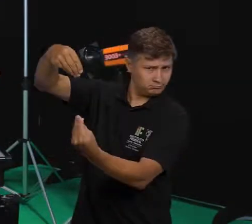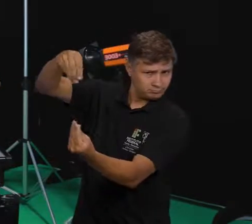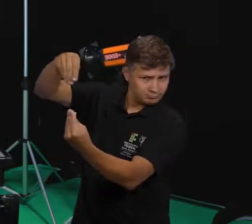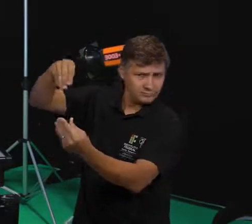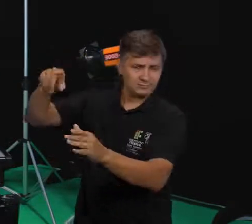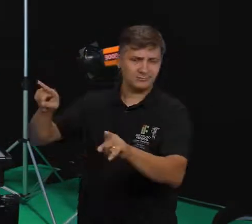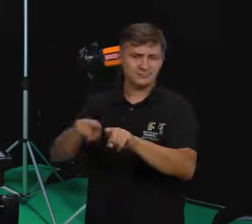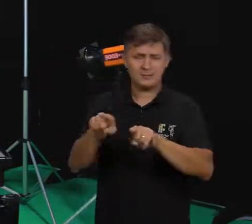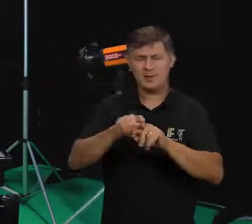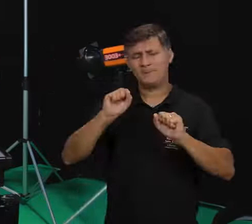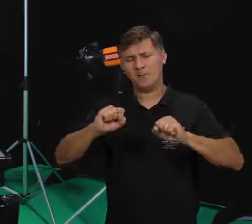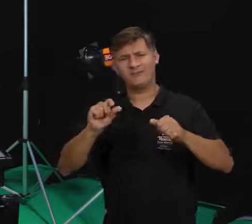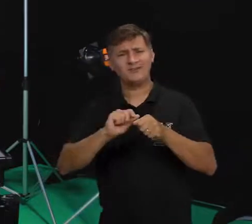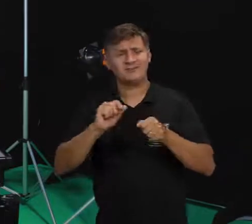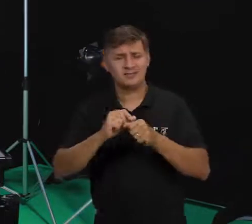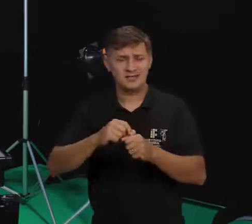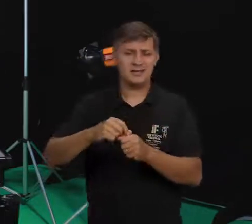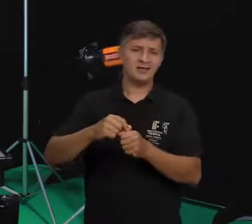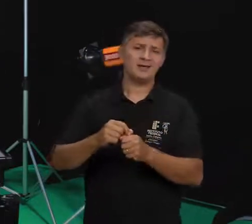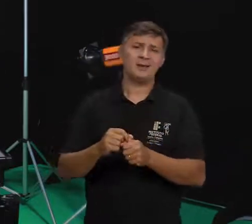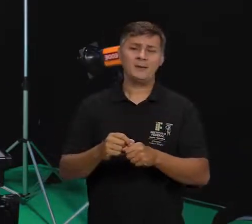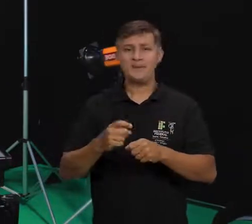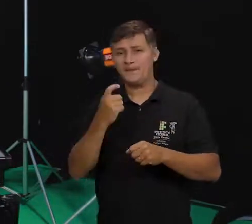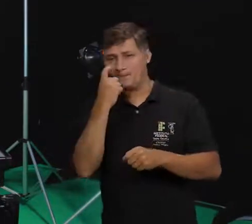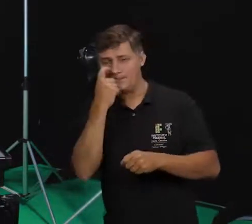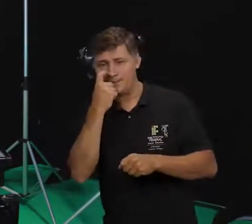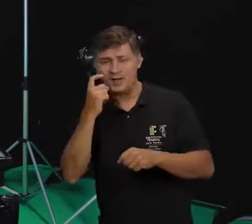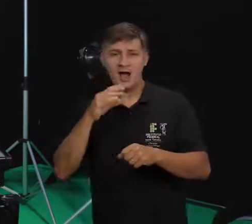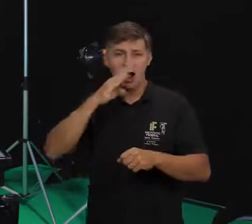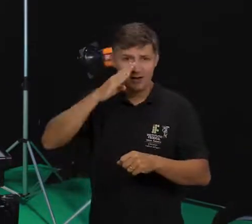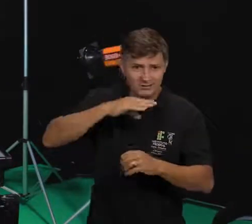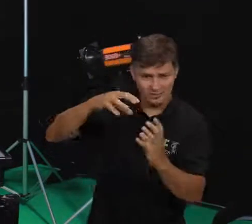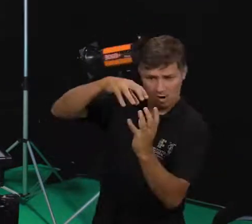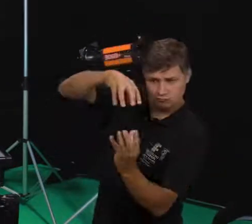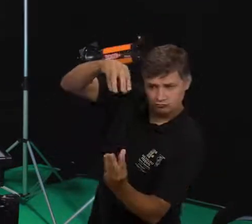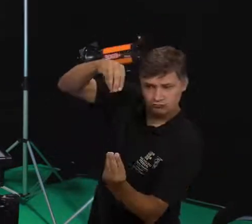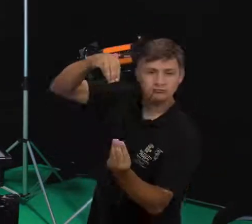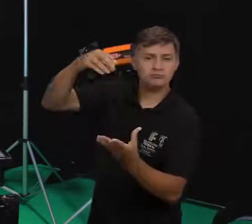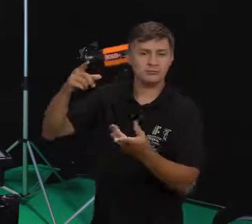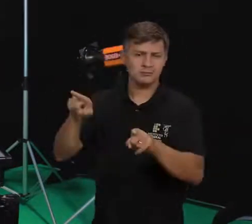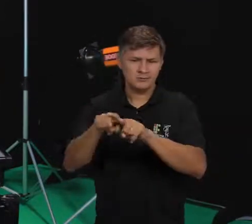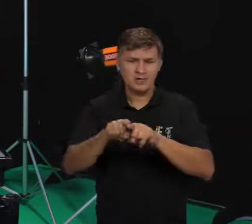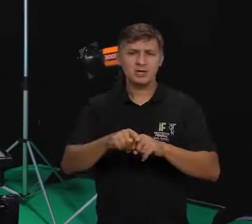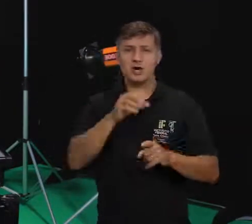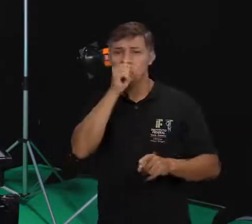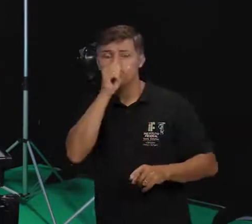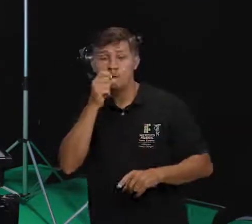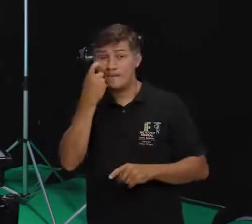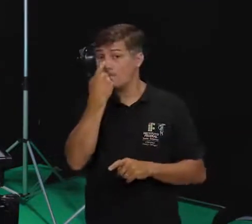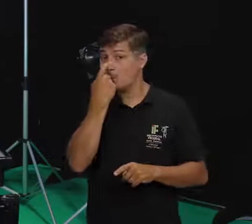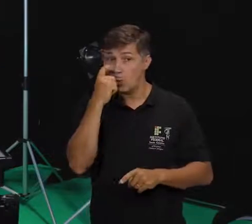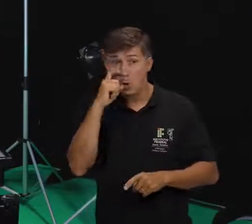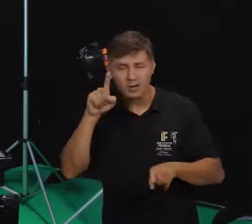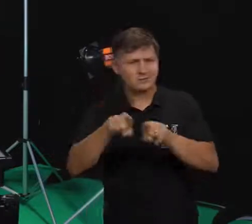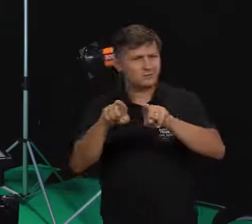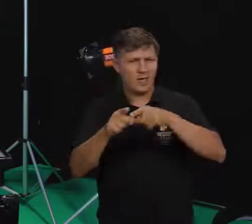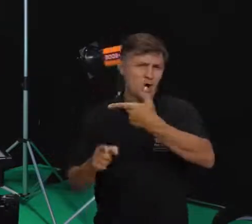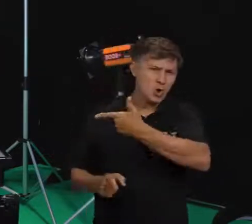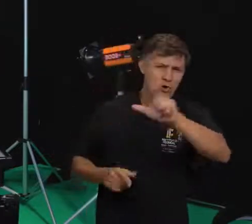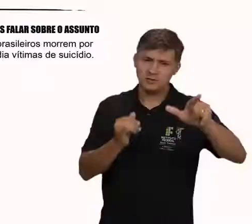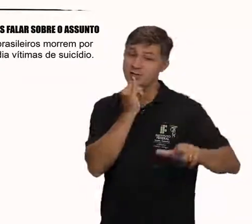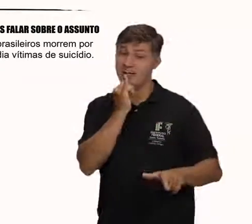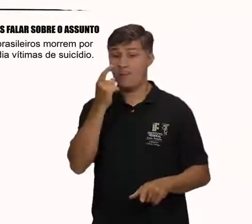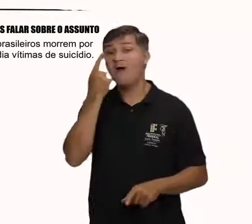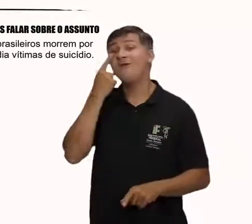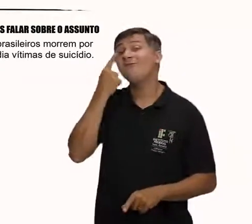outros produtos, eu posso fazer com pimentão, eu posso fazer com morangos e suco de morango, a gente tem aí também, então eu vou fazer um exemplo aqui, e depois vou mostrar